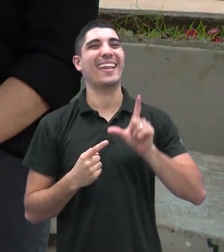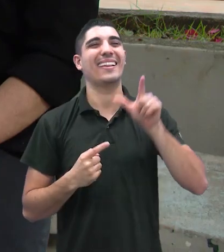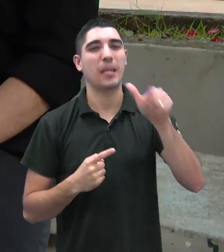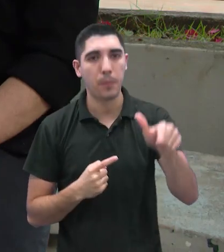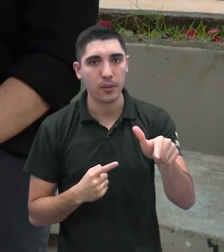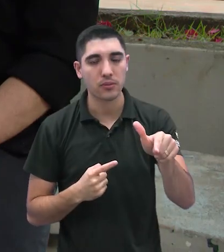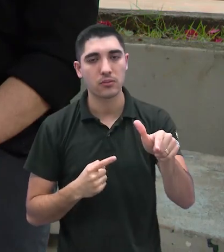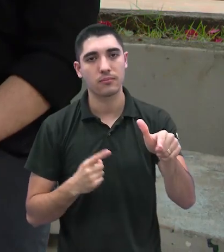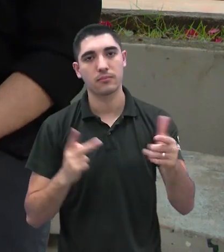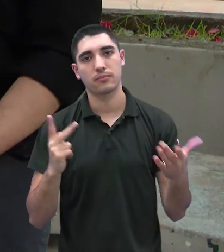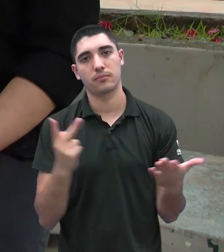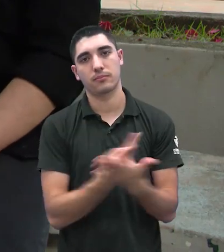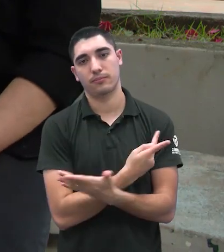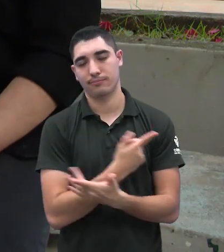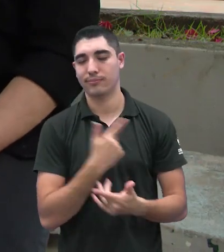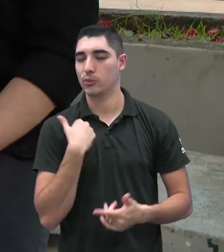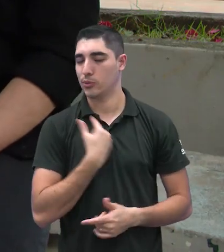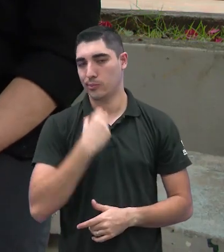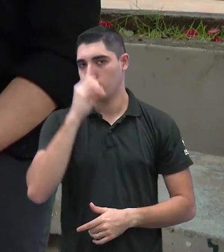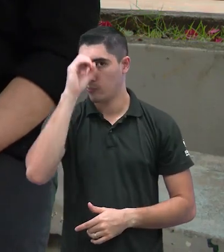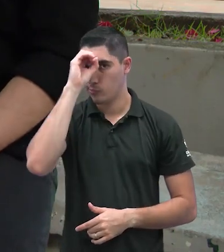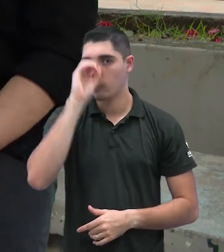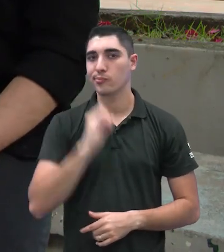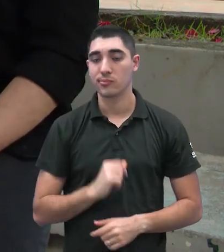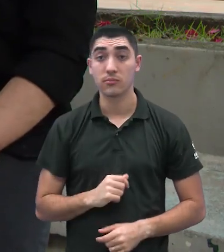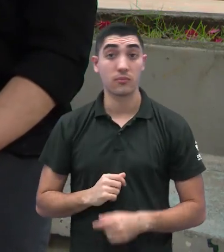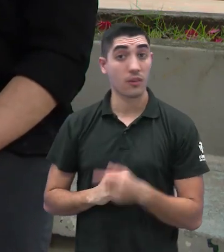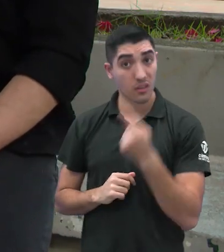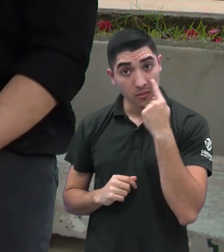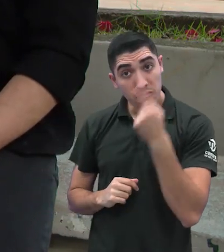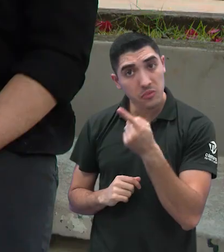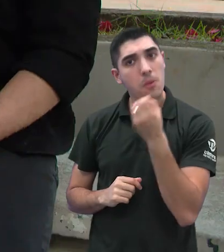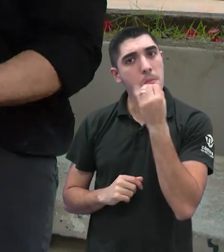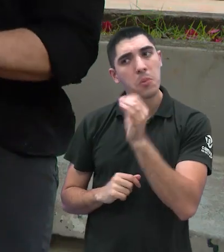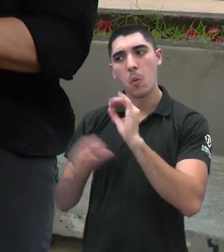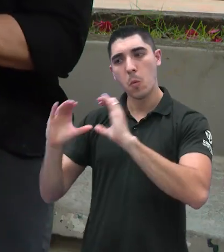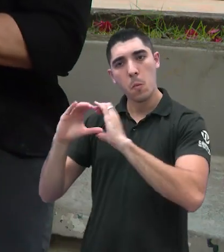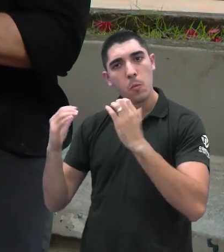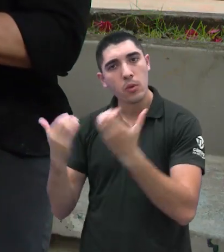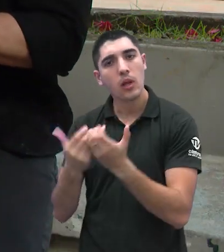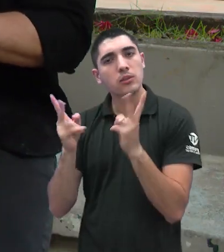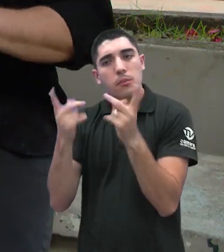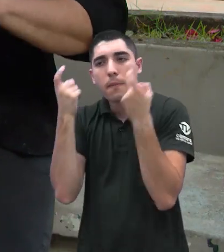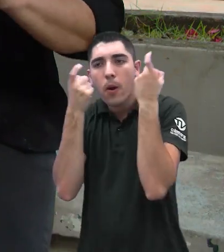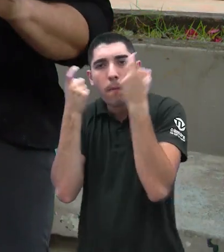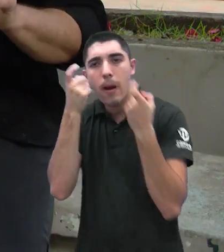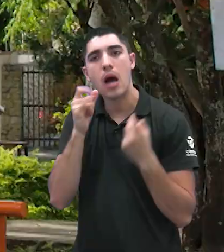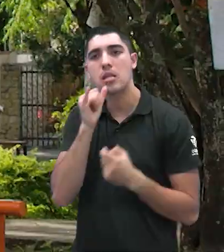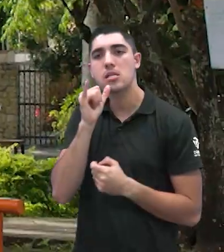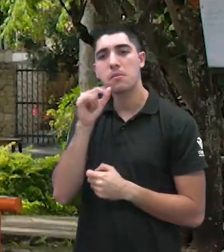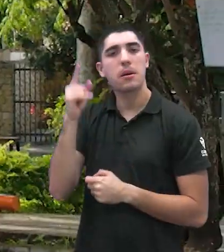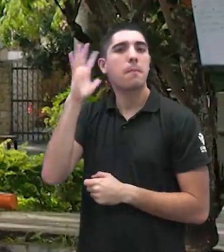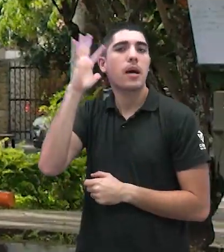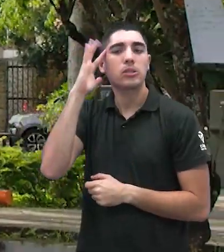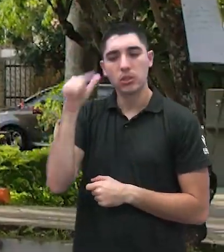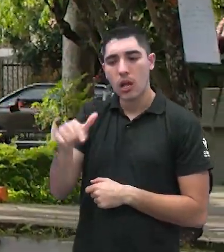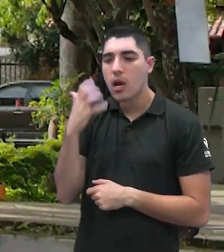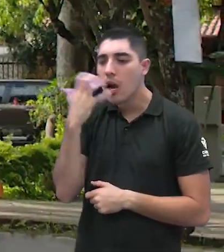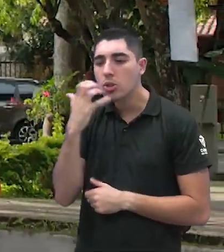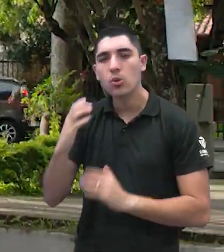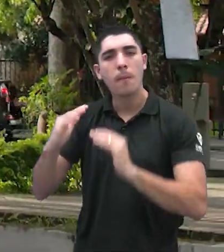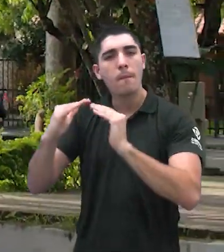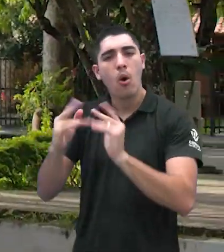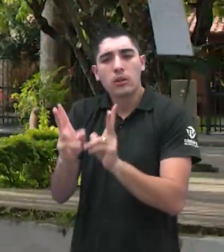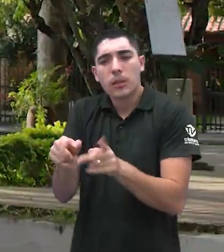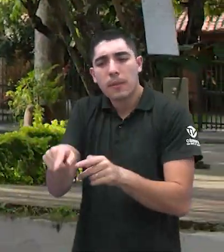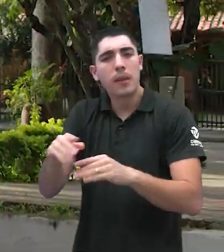não imaginava o que ia acontecer depois. Né? Pra gente ver esse senso de comunidade, né, gente? A gente pensa muito assim, animal comunitário, pensa num cachorrinho, por exemplo, que